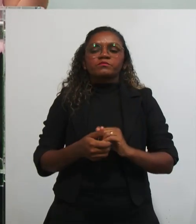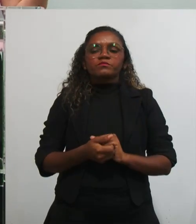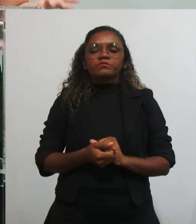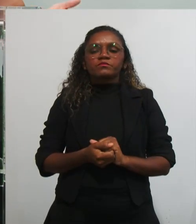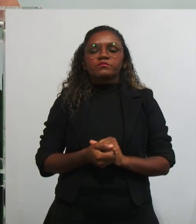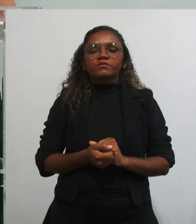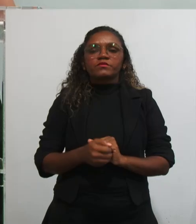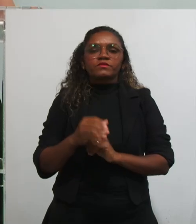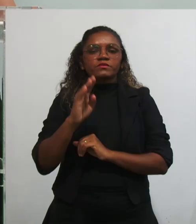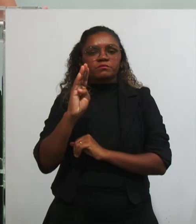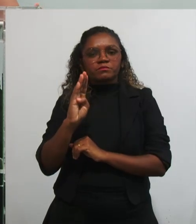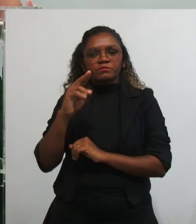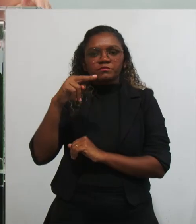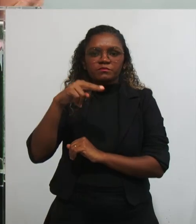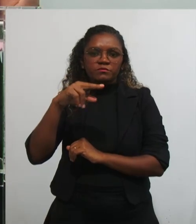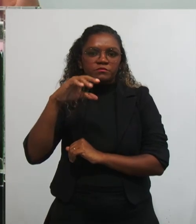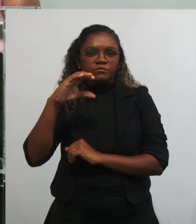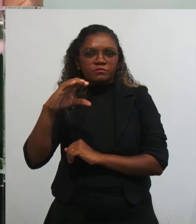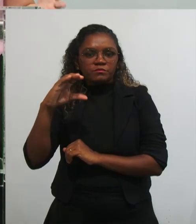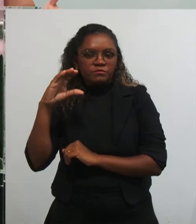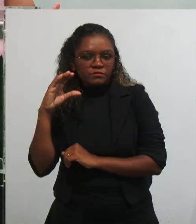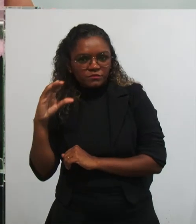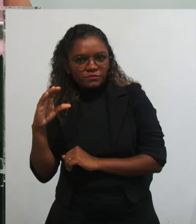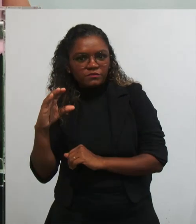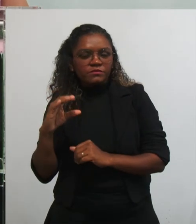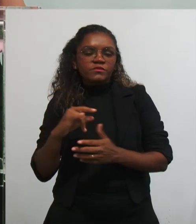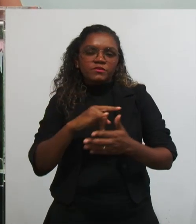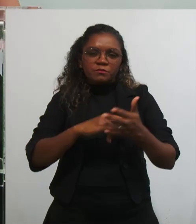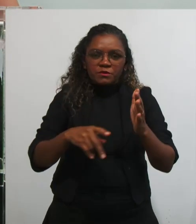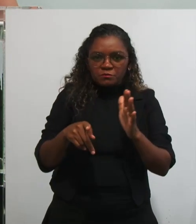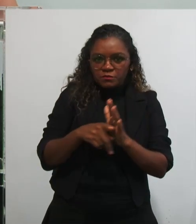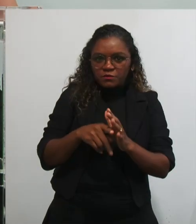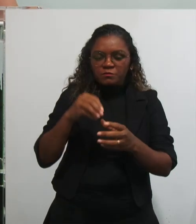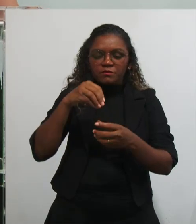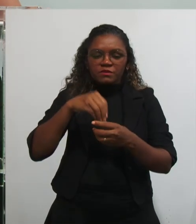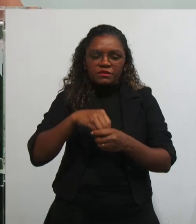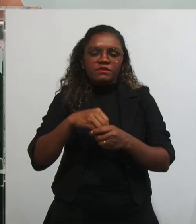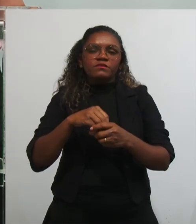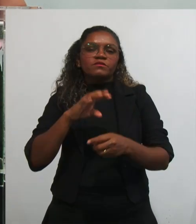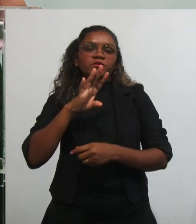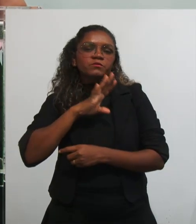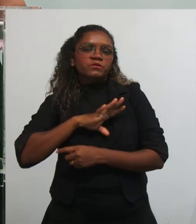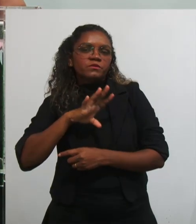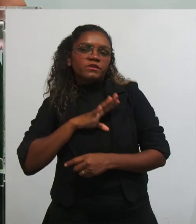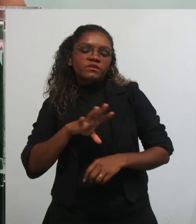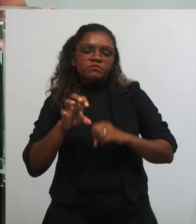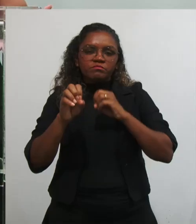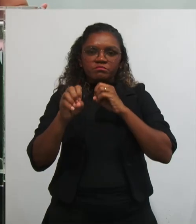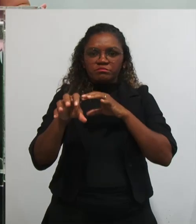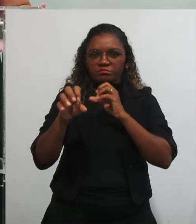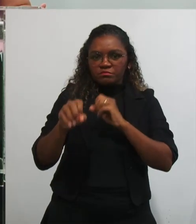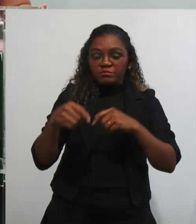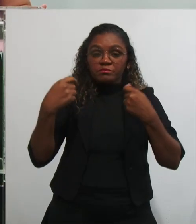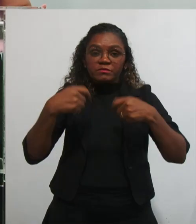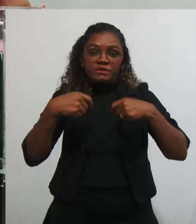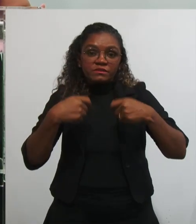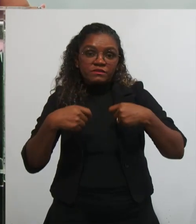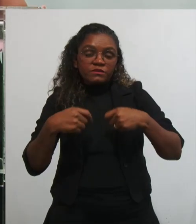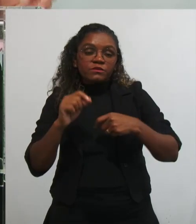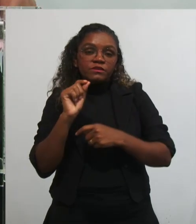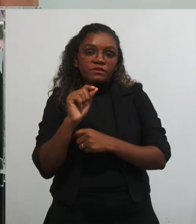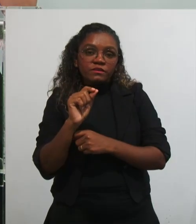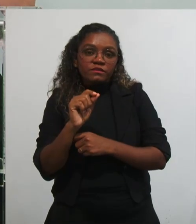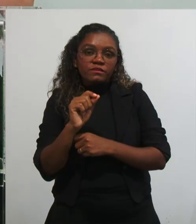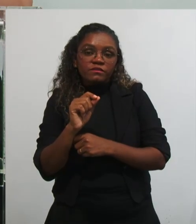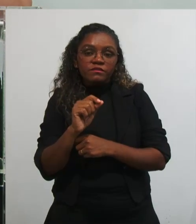como a BNCC, né, no regulatório do ensino da língua portuguesa, nós temos que trabalhar com os nossos alunos